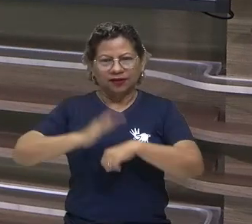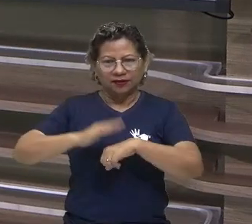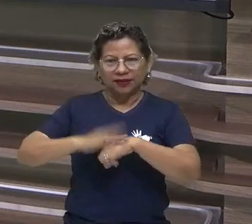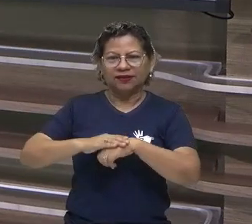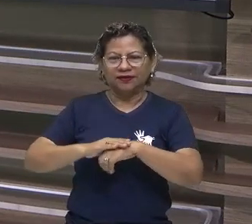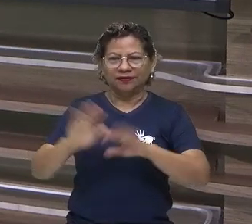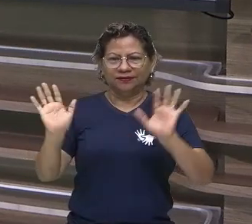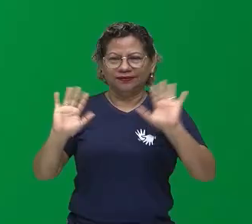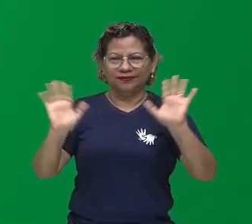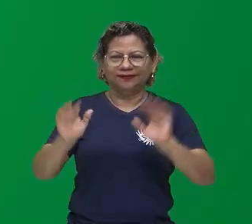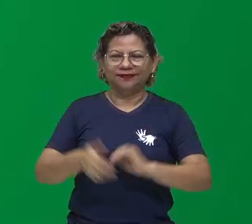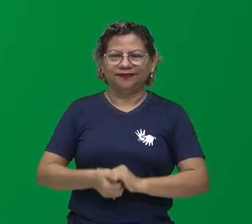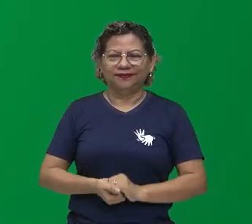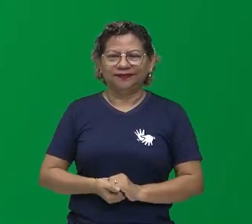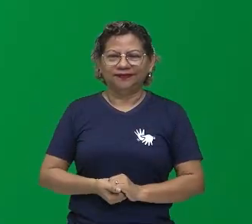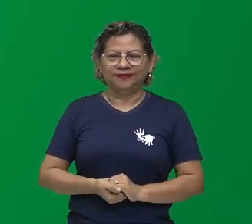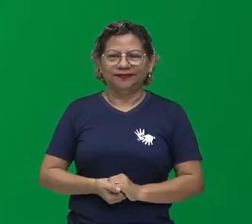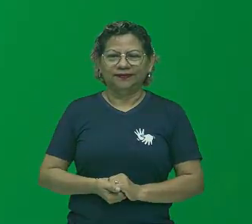próxima oportunidade e